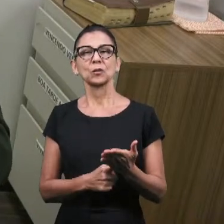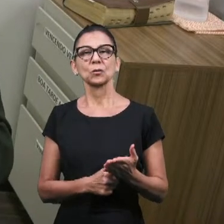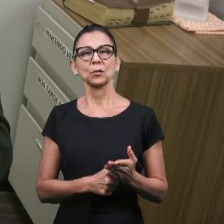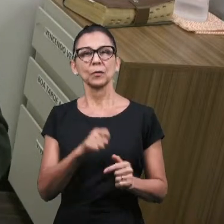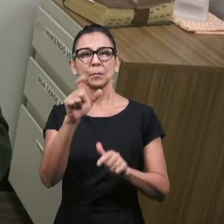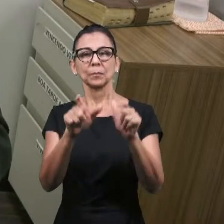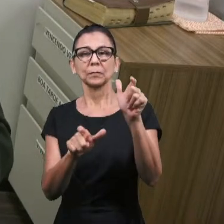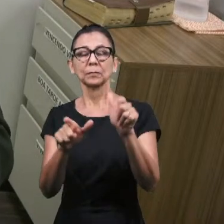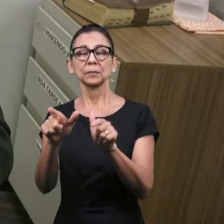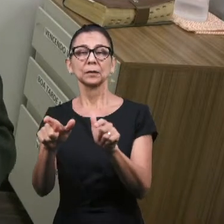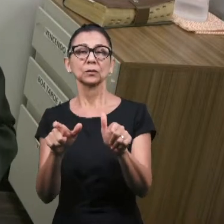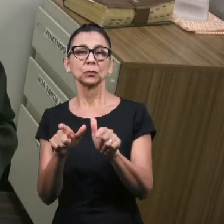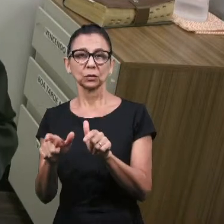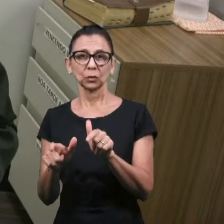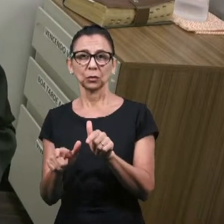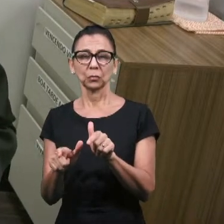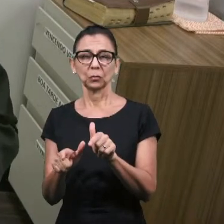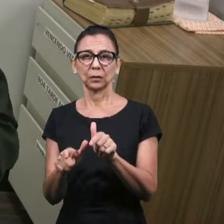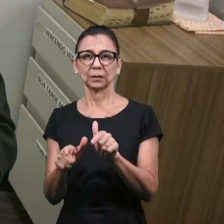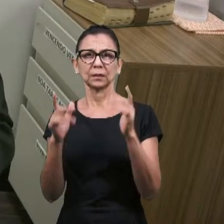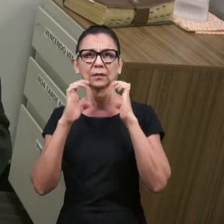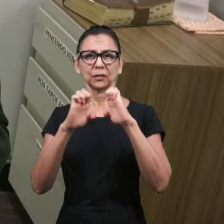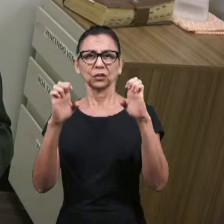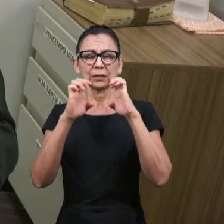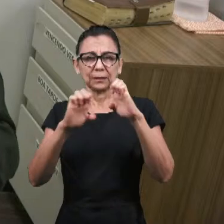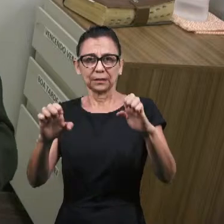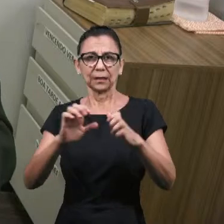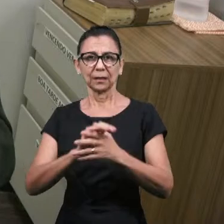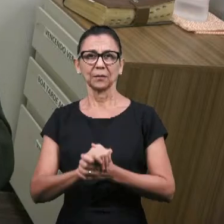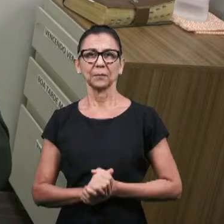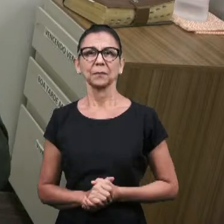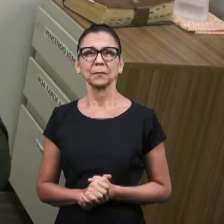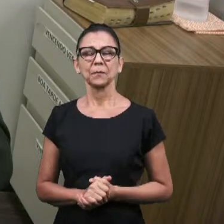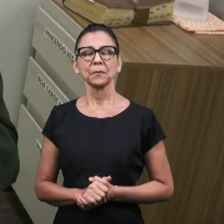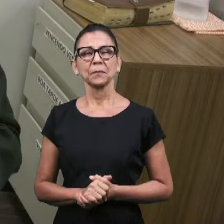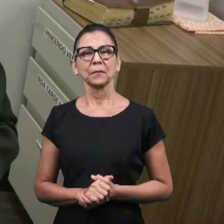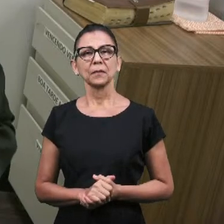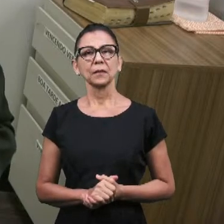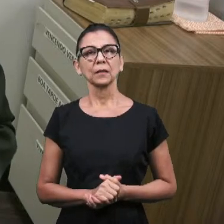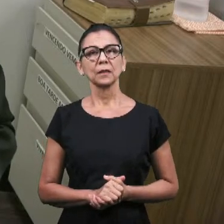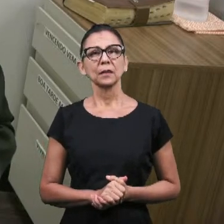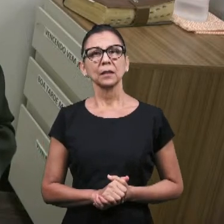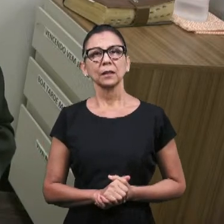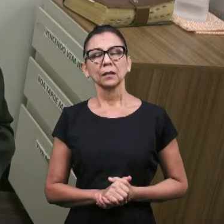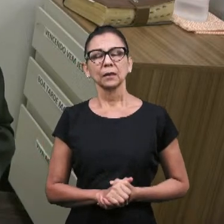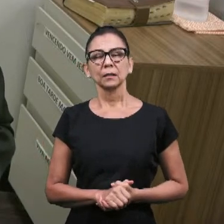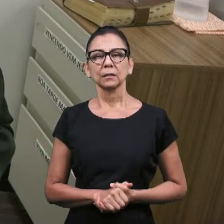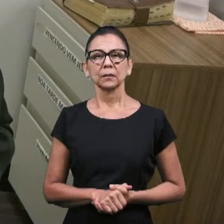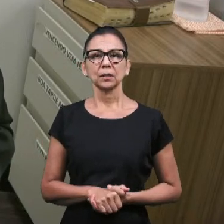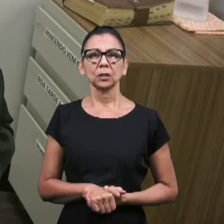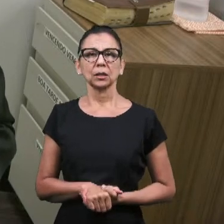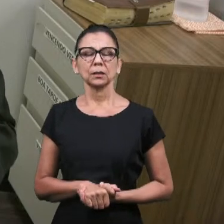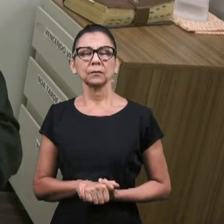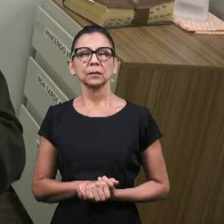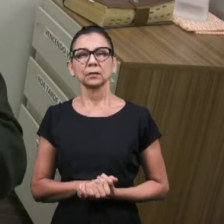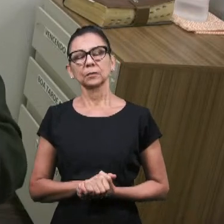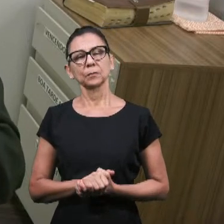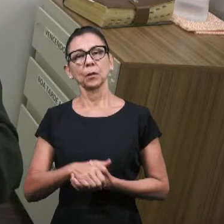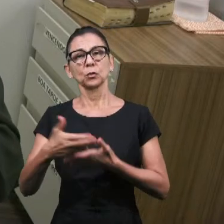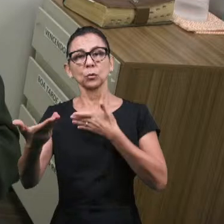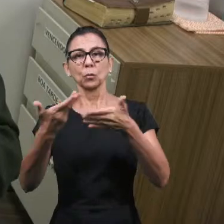você pode aí por confiar o link desse vídeo e Olá aí nos grupos de